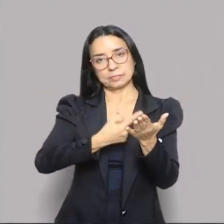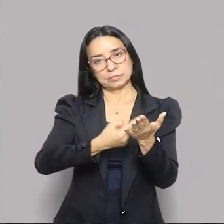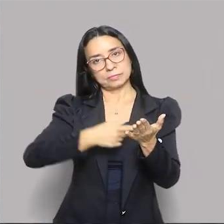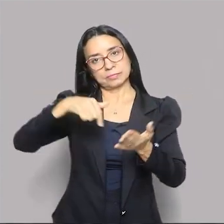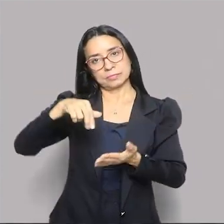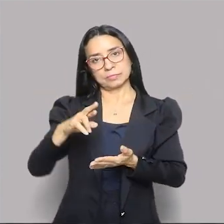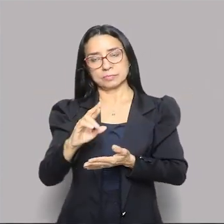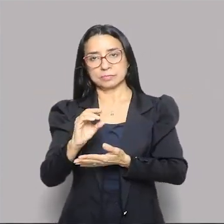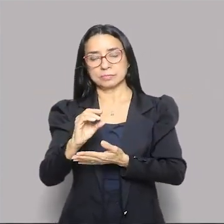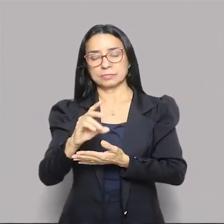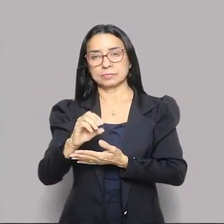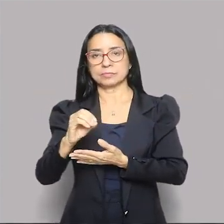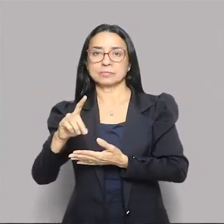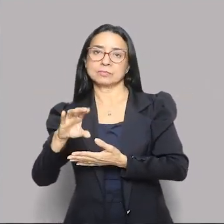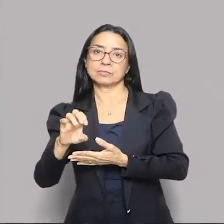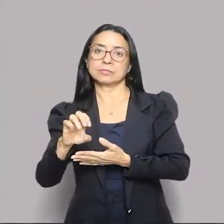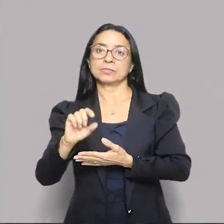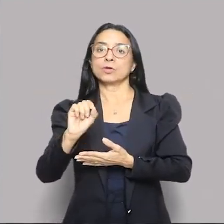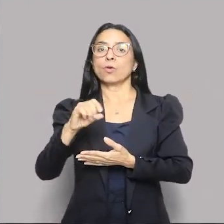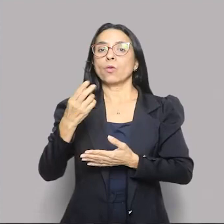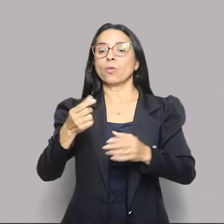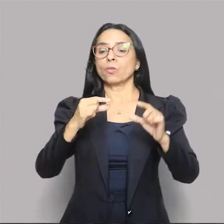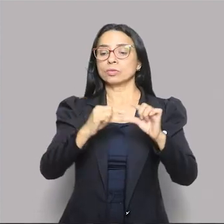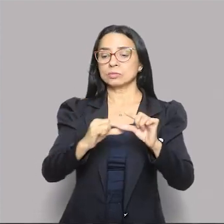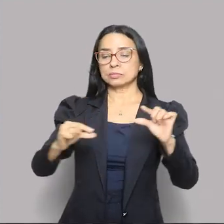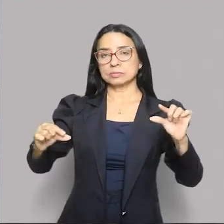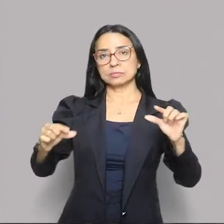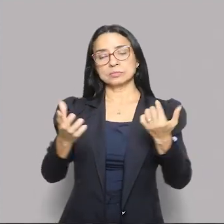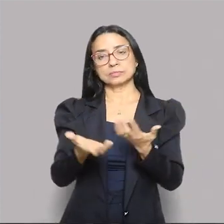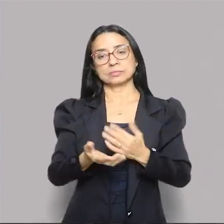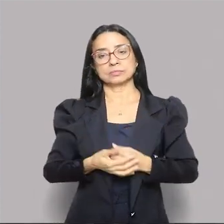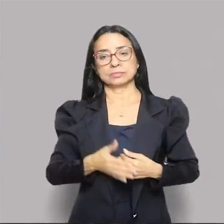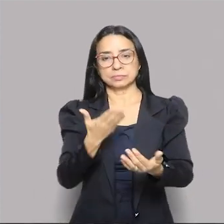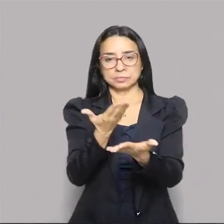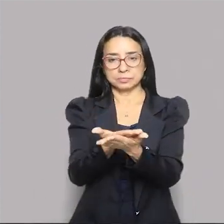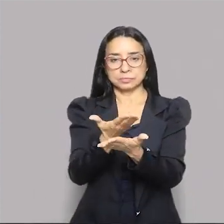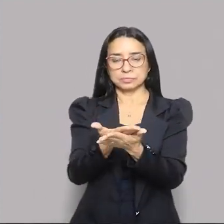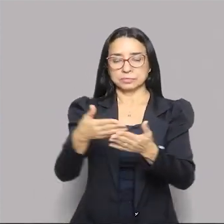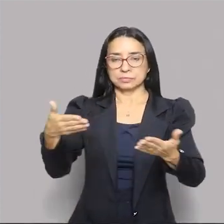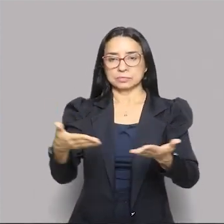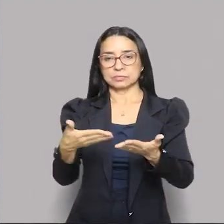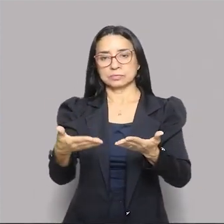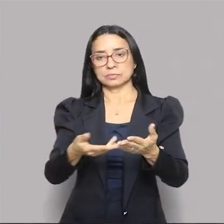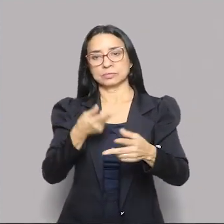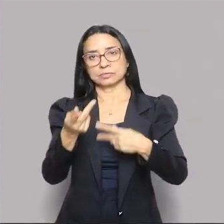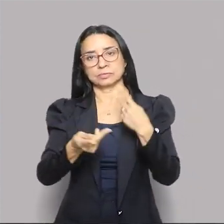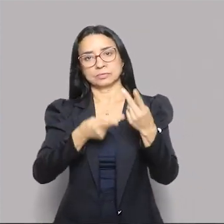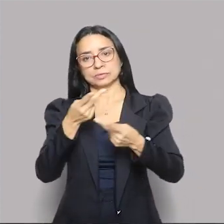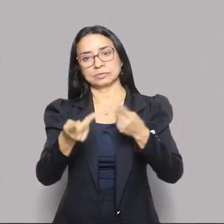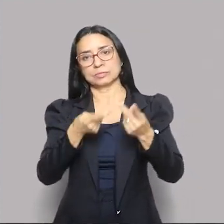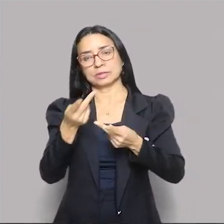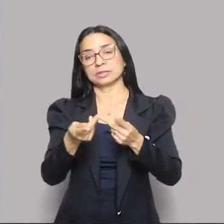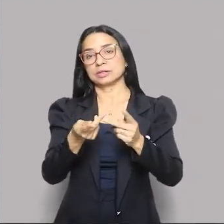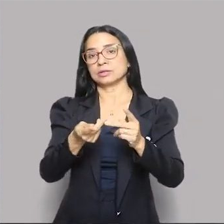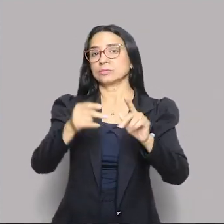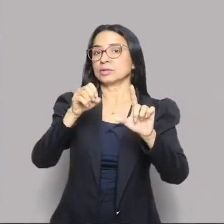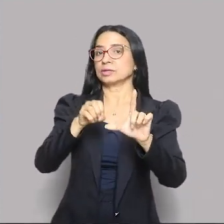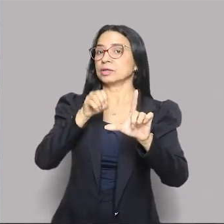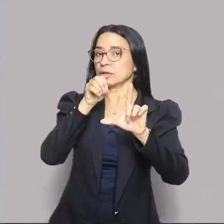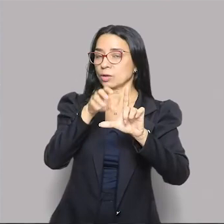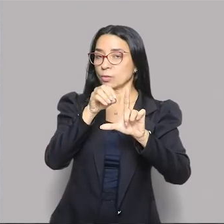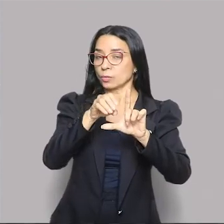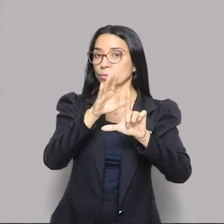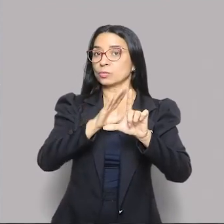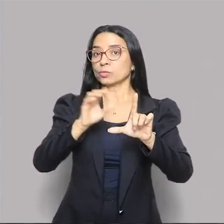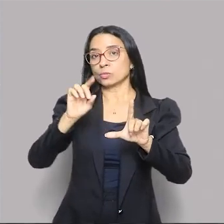Code ou na descrição. Na aula de hoje, nós vamos aprender o tutorial do desenvolvimento 2.